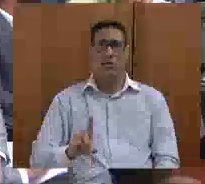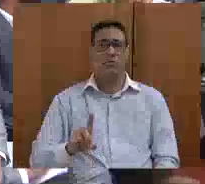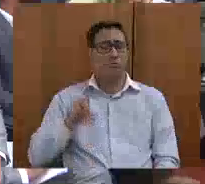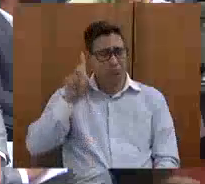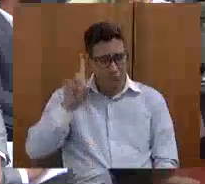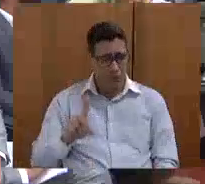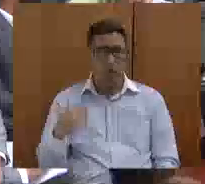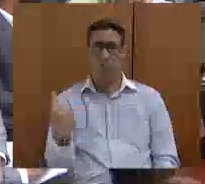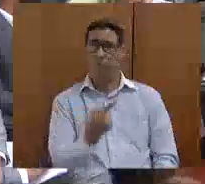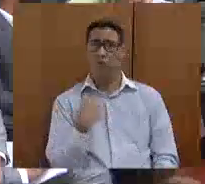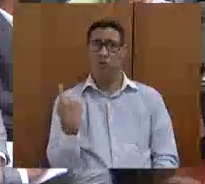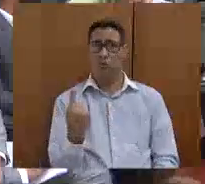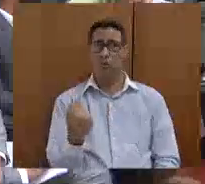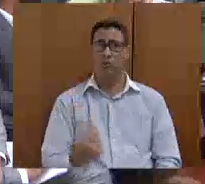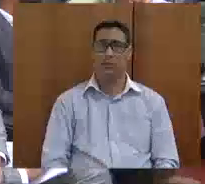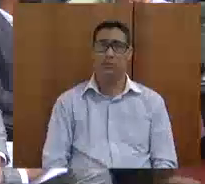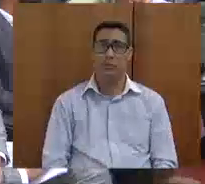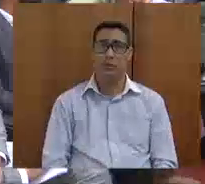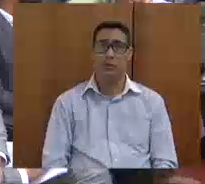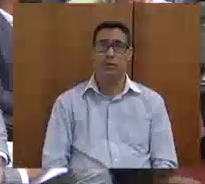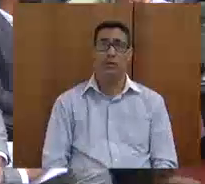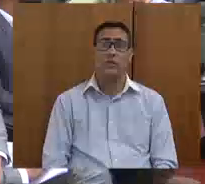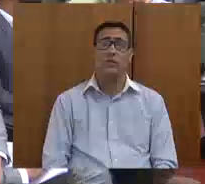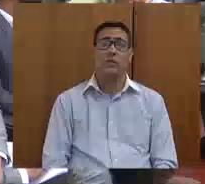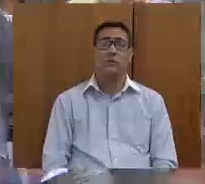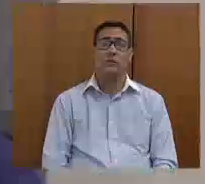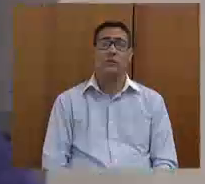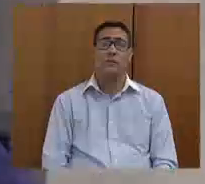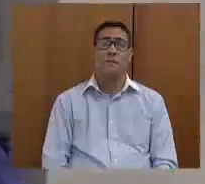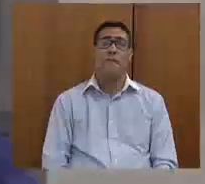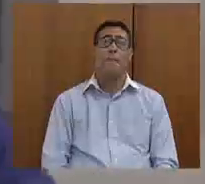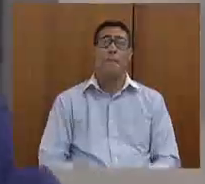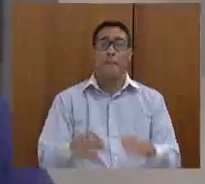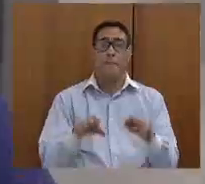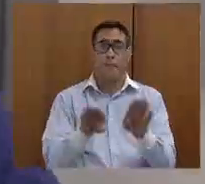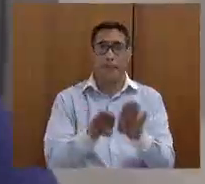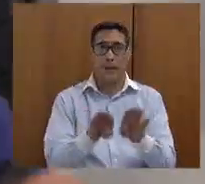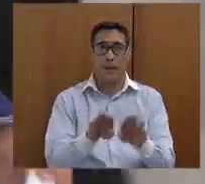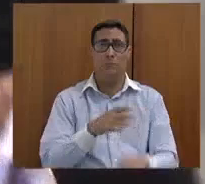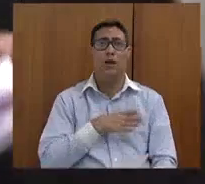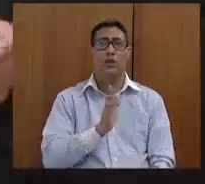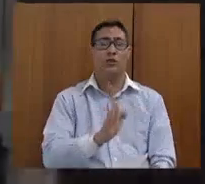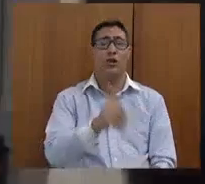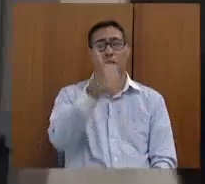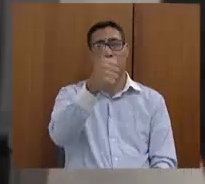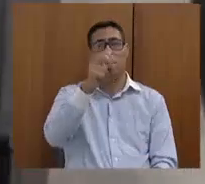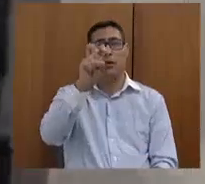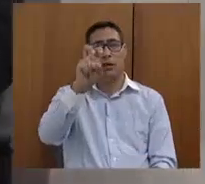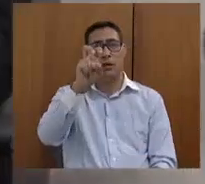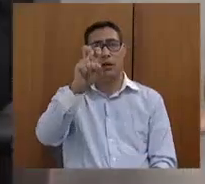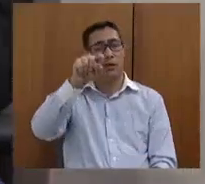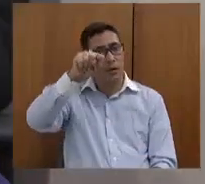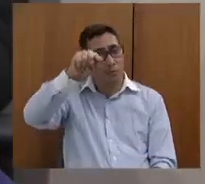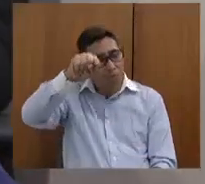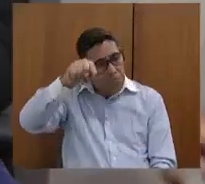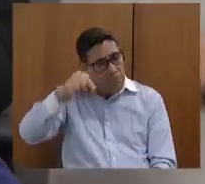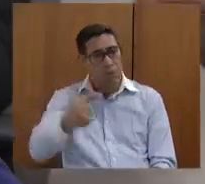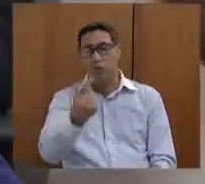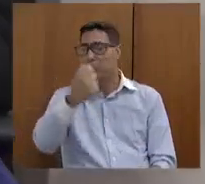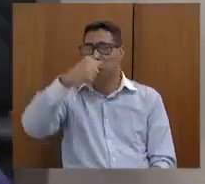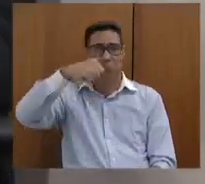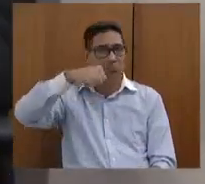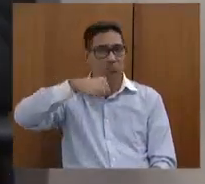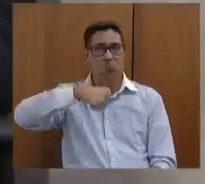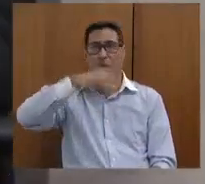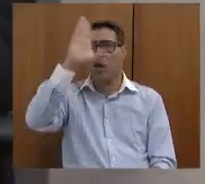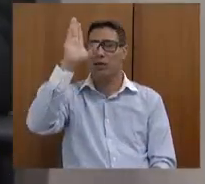também estou concluindo também já nomeamos 15 mil mais de 15 mil